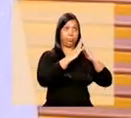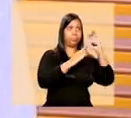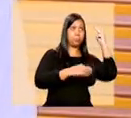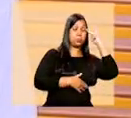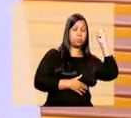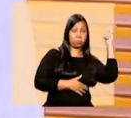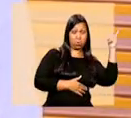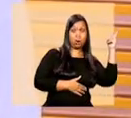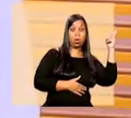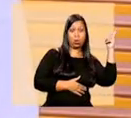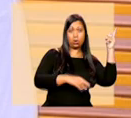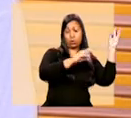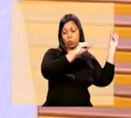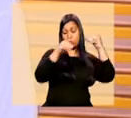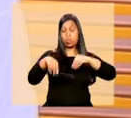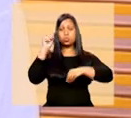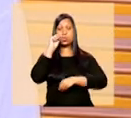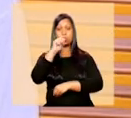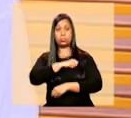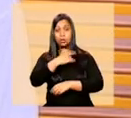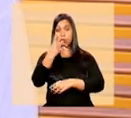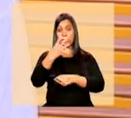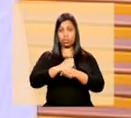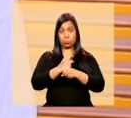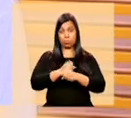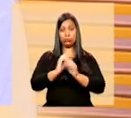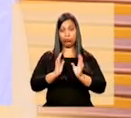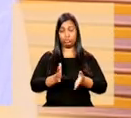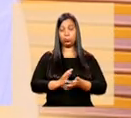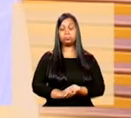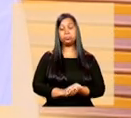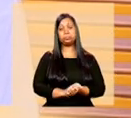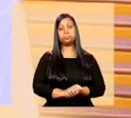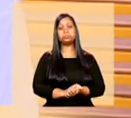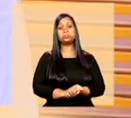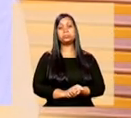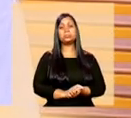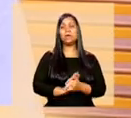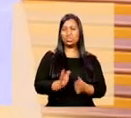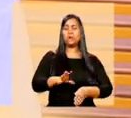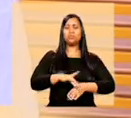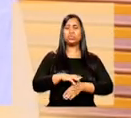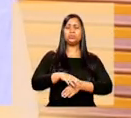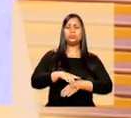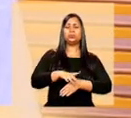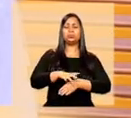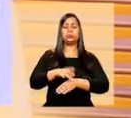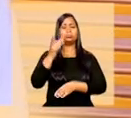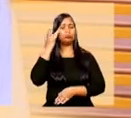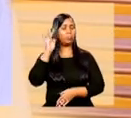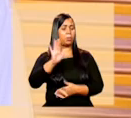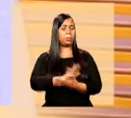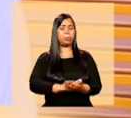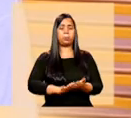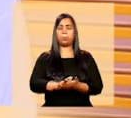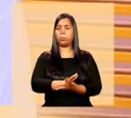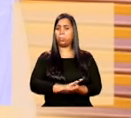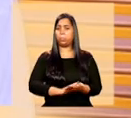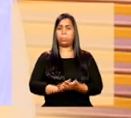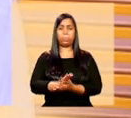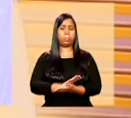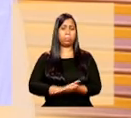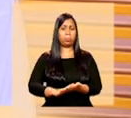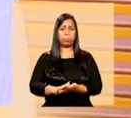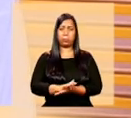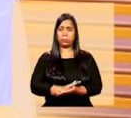Paulo. São Paulo? Já estava morando em São José do Rio Preto há 4 anos. E já vinha doente, mas não sabia. Tá. Não